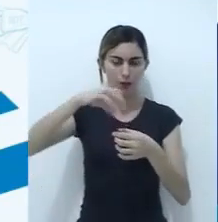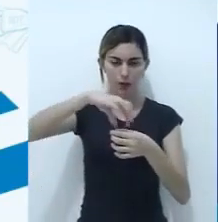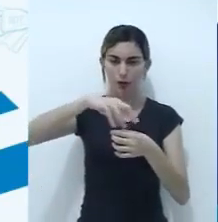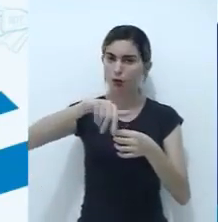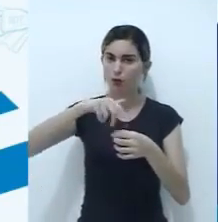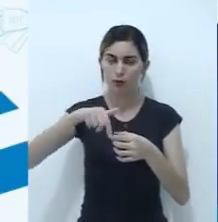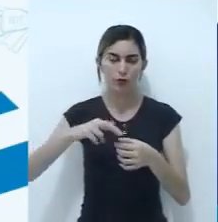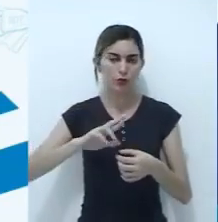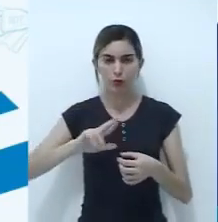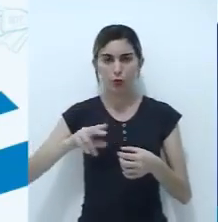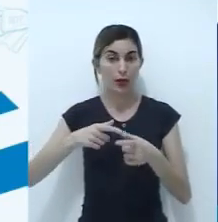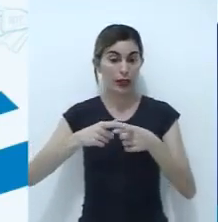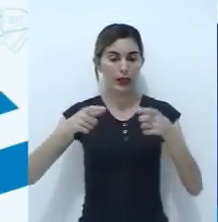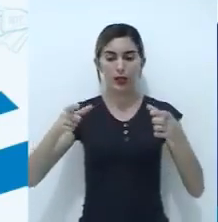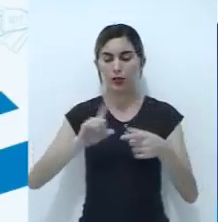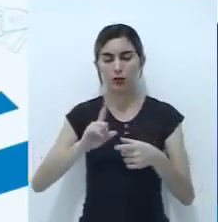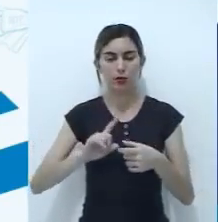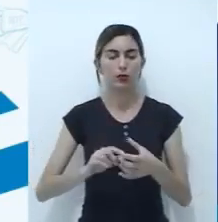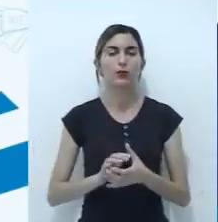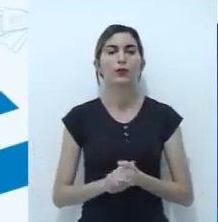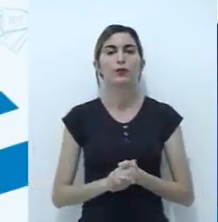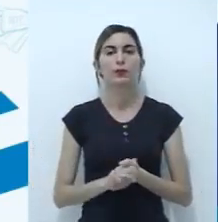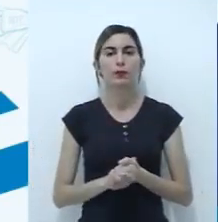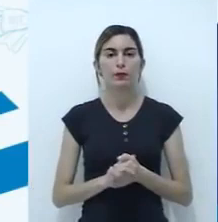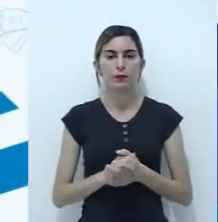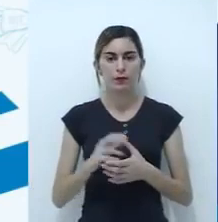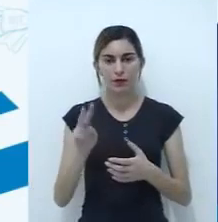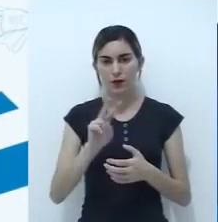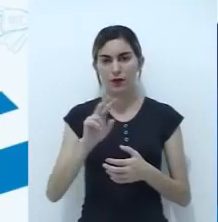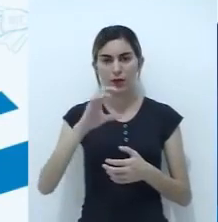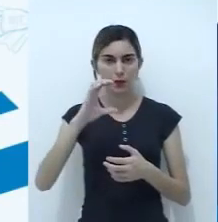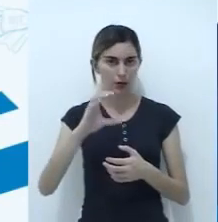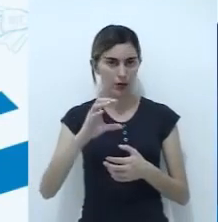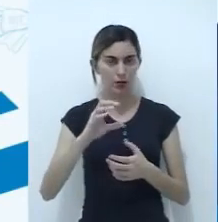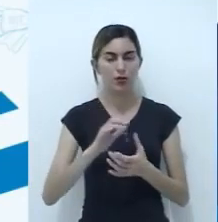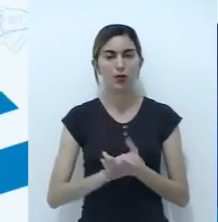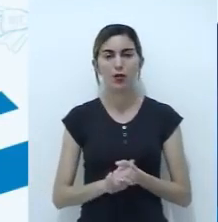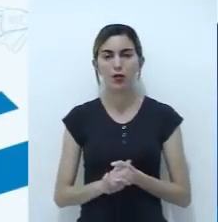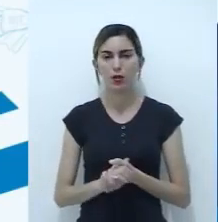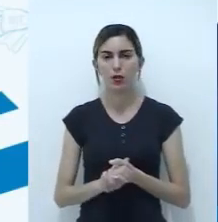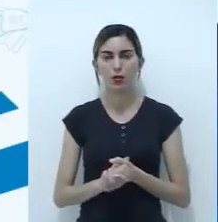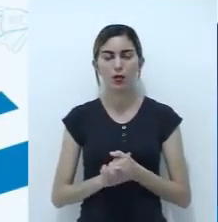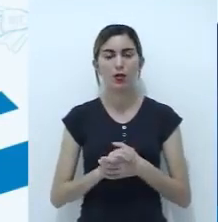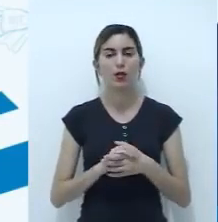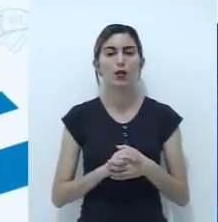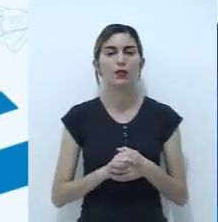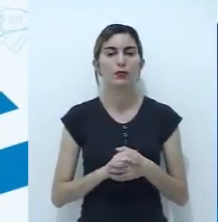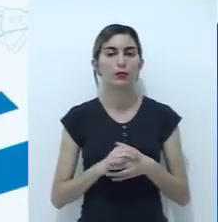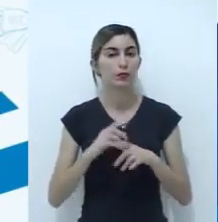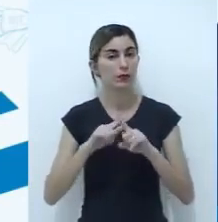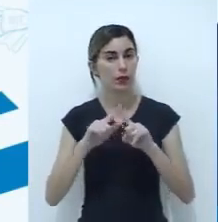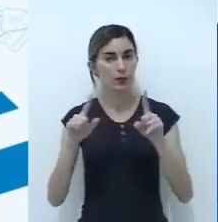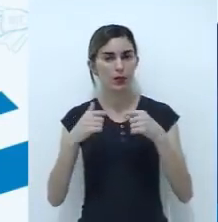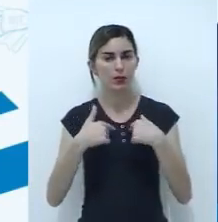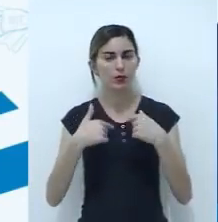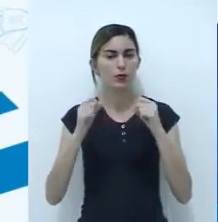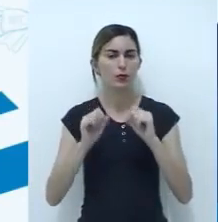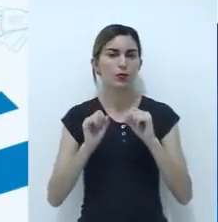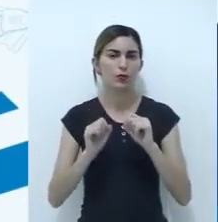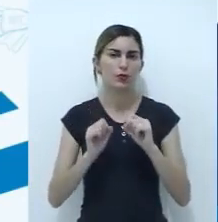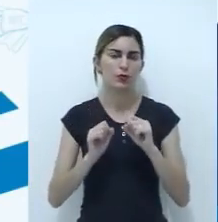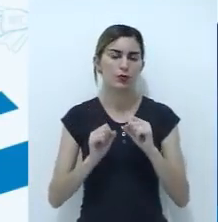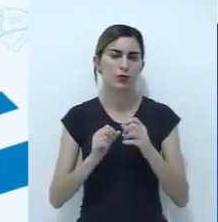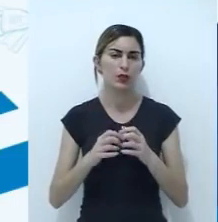aqui não é tão grande para passar a vitamina C, né, efervescente. Mas eu